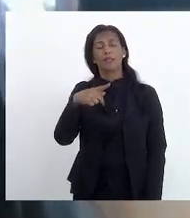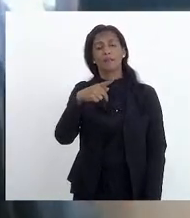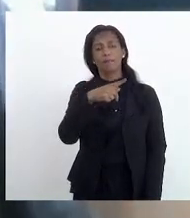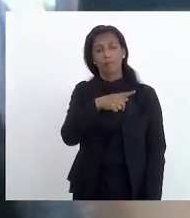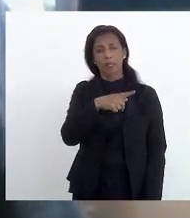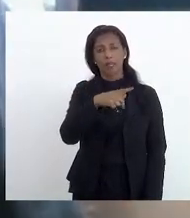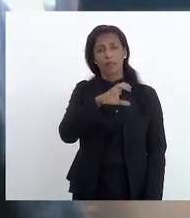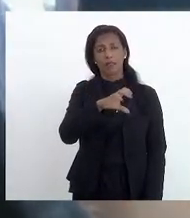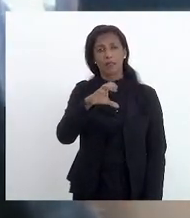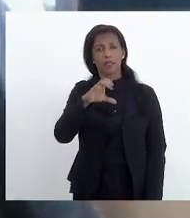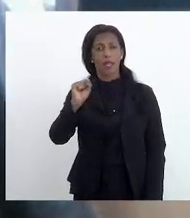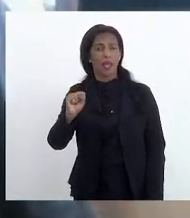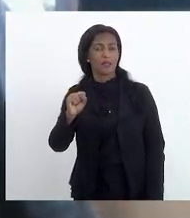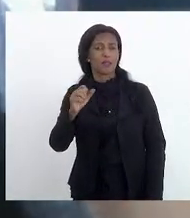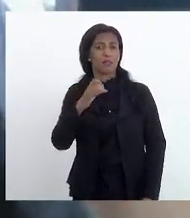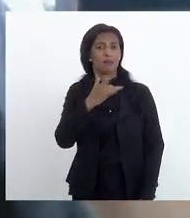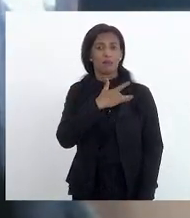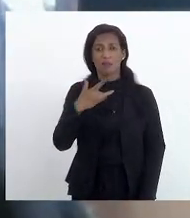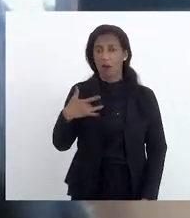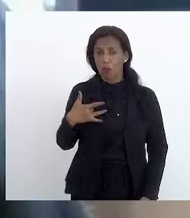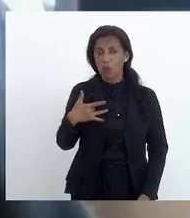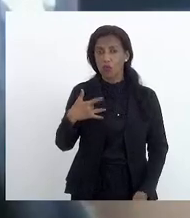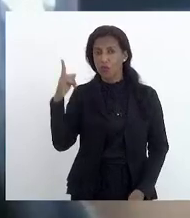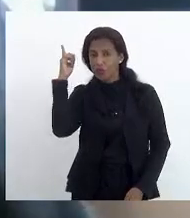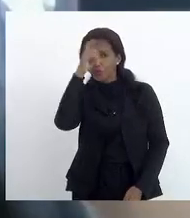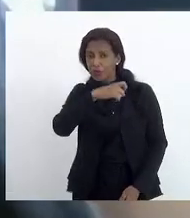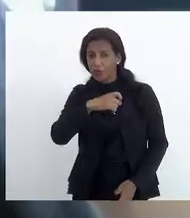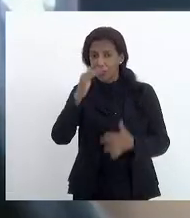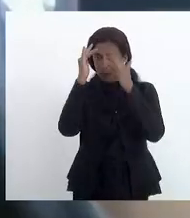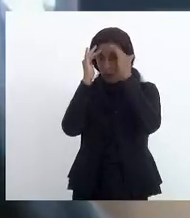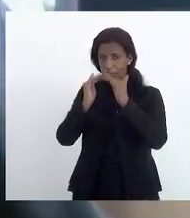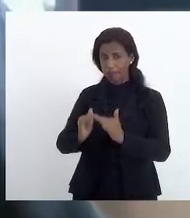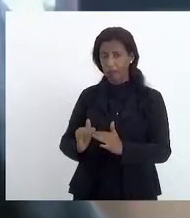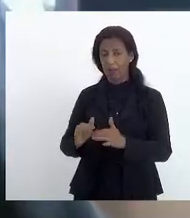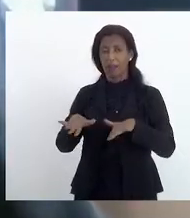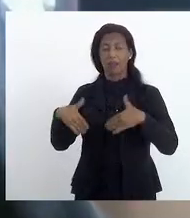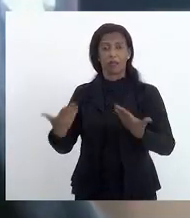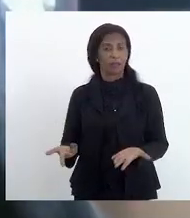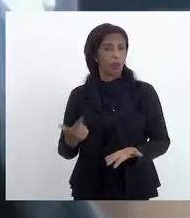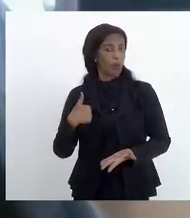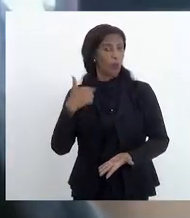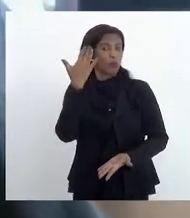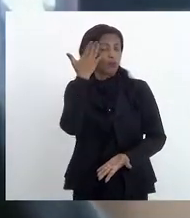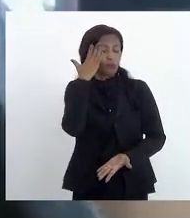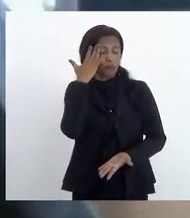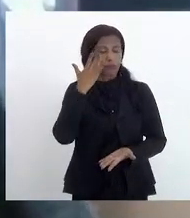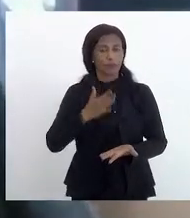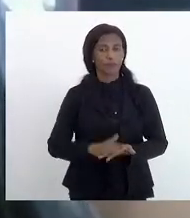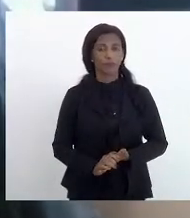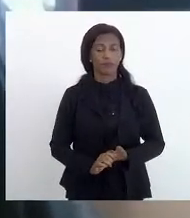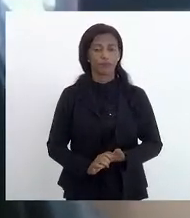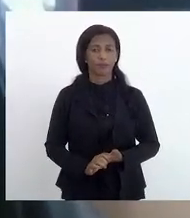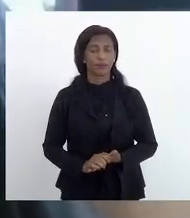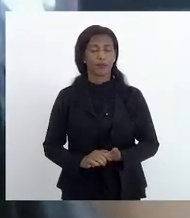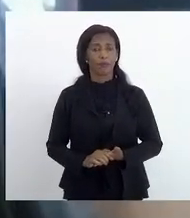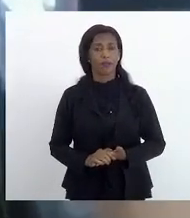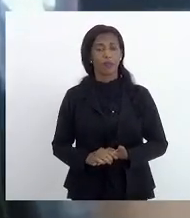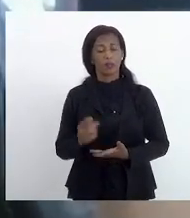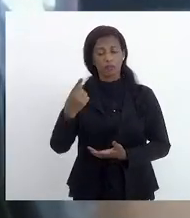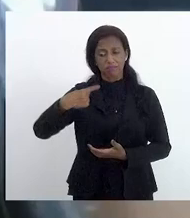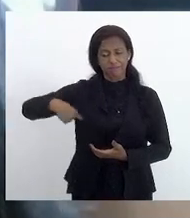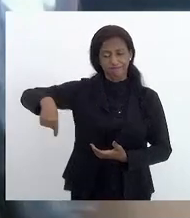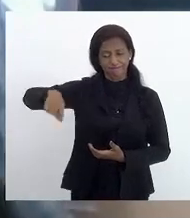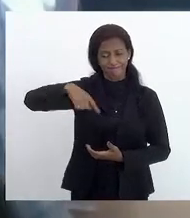de fazer cumprir, e assim sucessivamente, né? Então, eu entendo que isso não